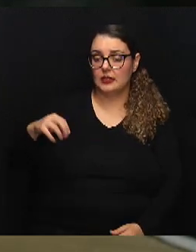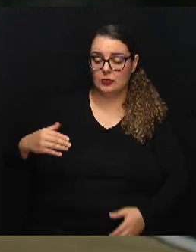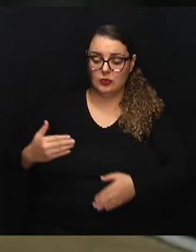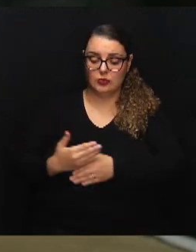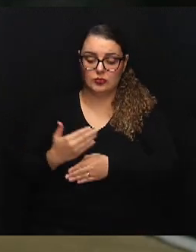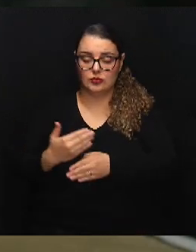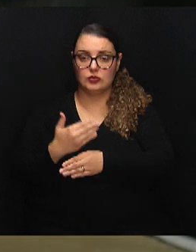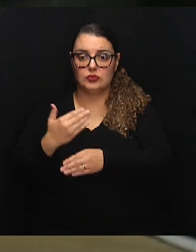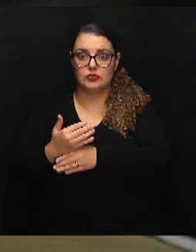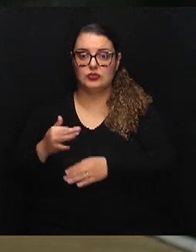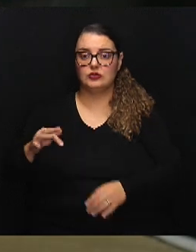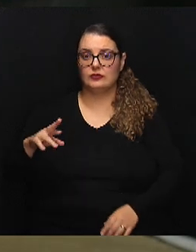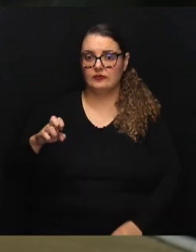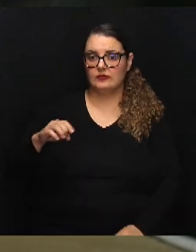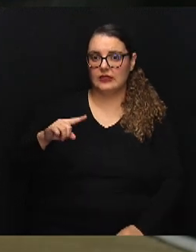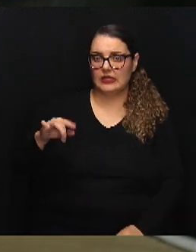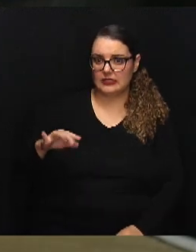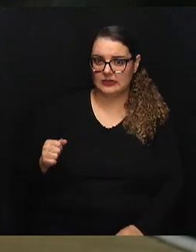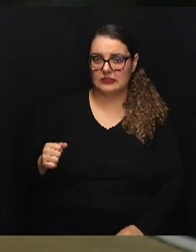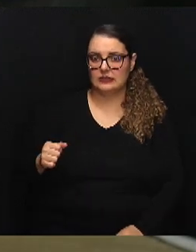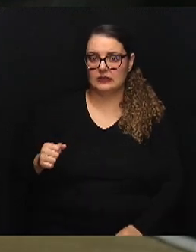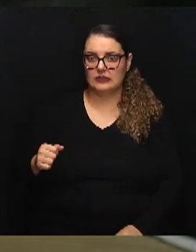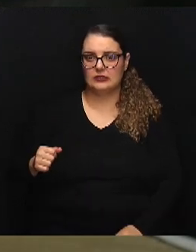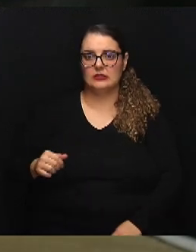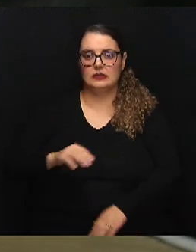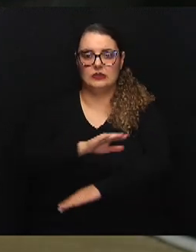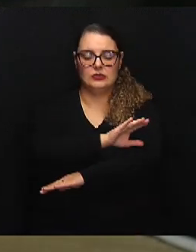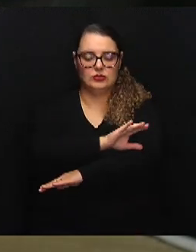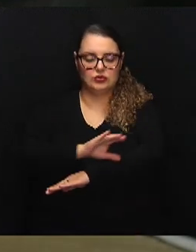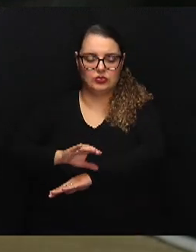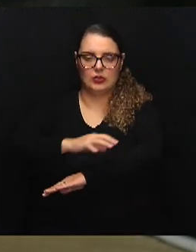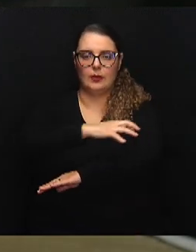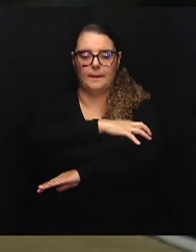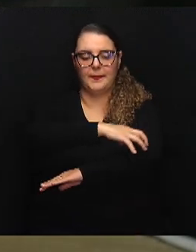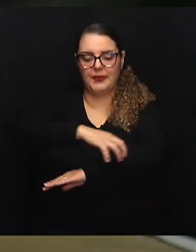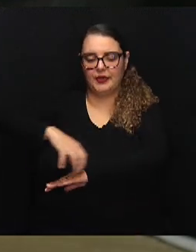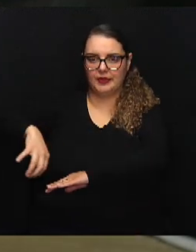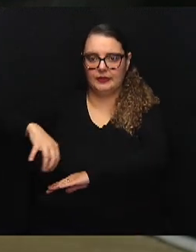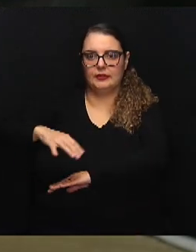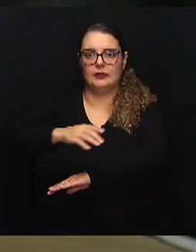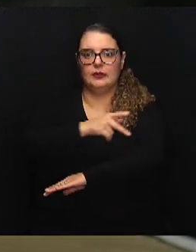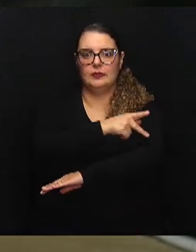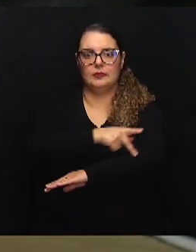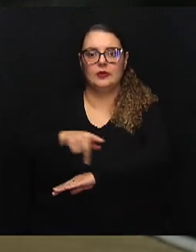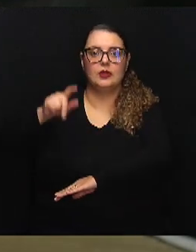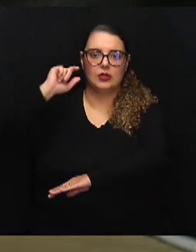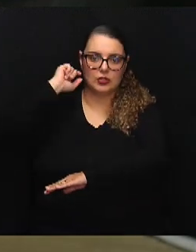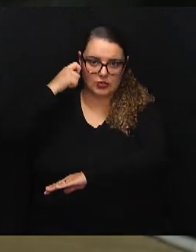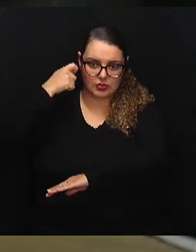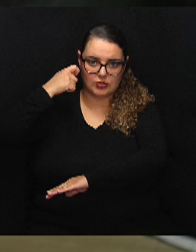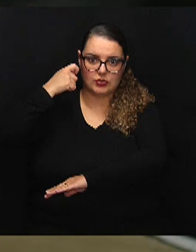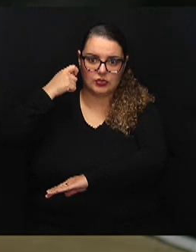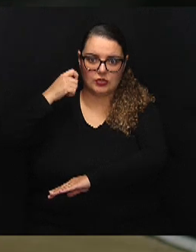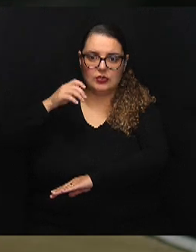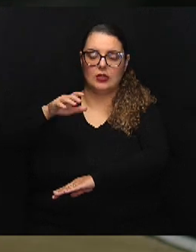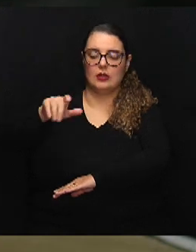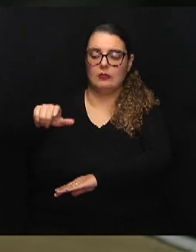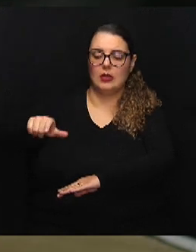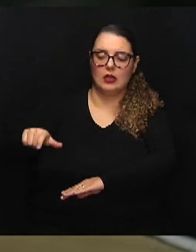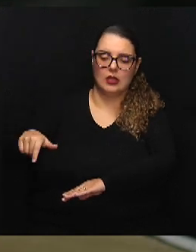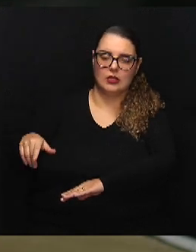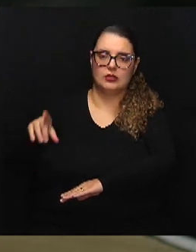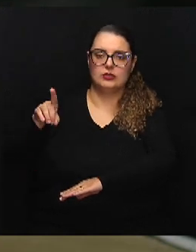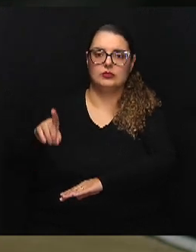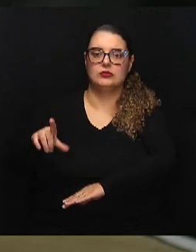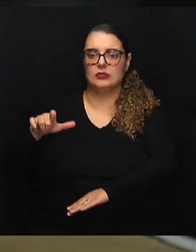de fresa, ou seja, a retirada da camada mais superficial do asfalto, e também recap da faixa da direita da Avenida